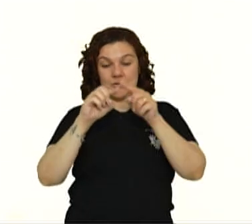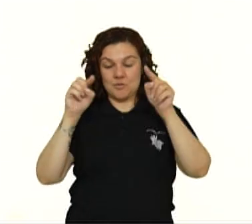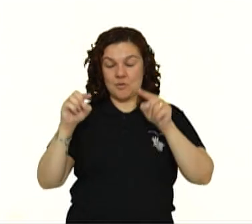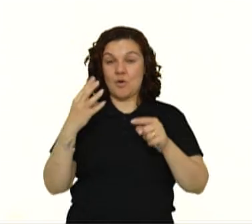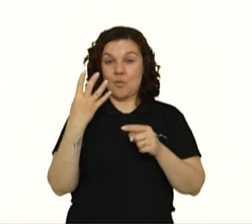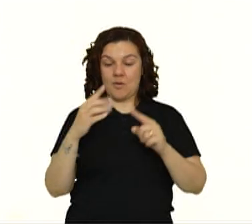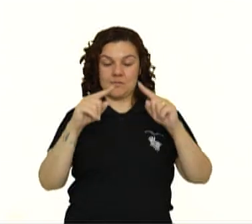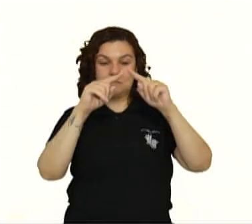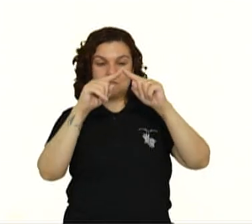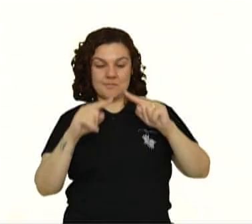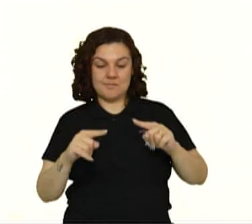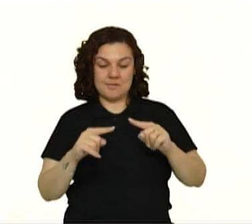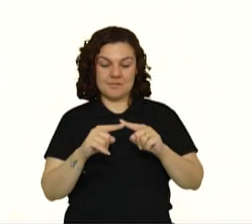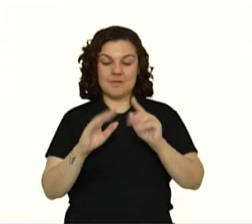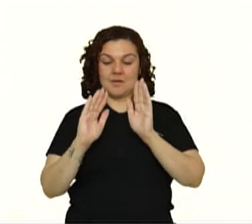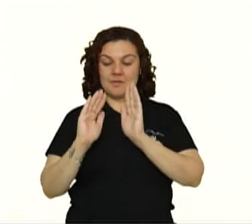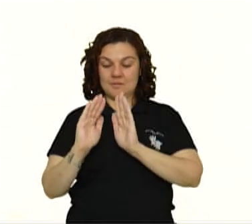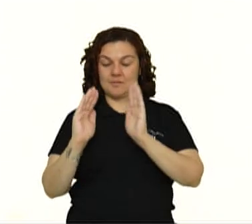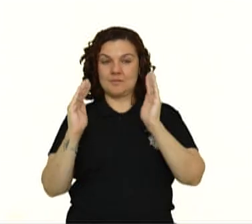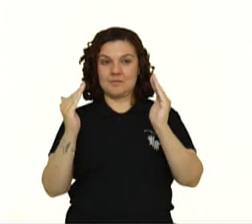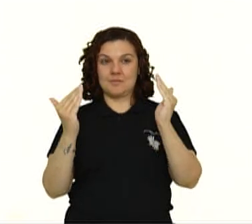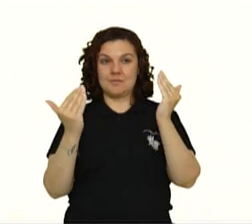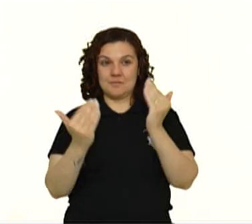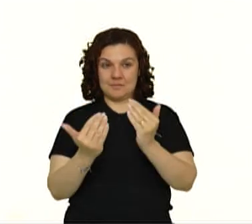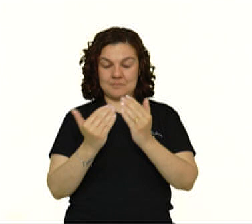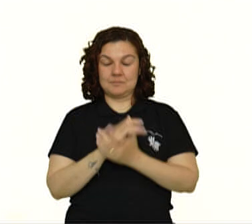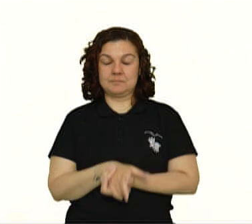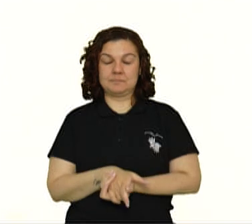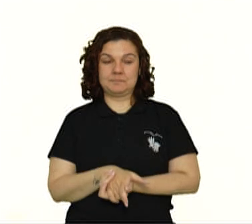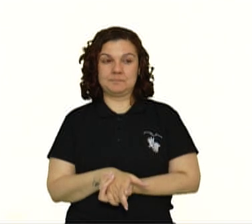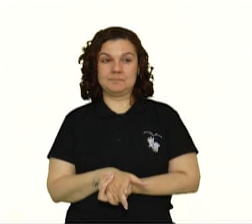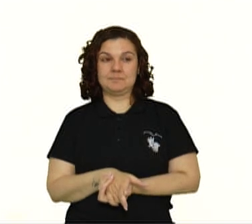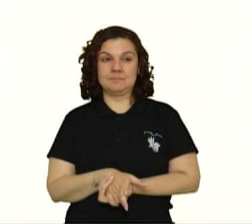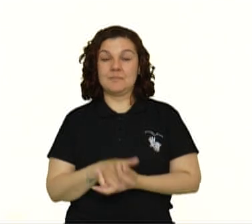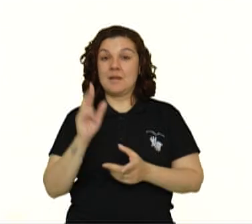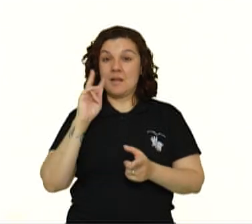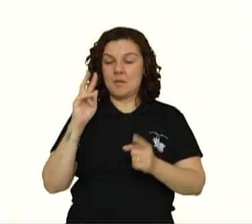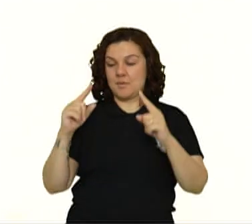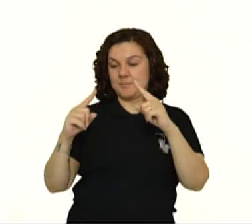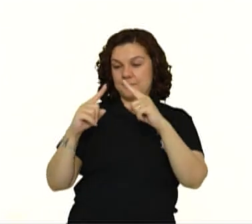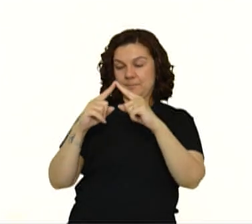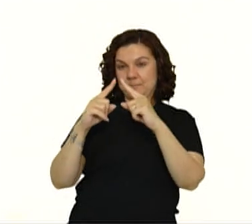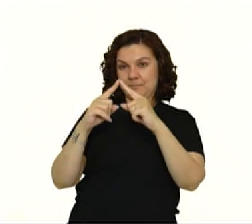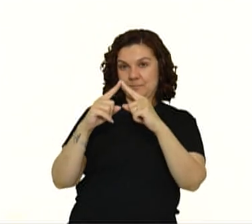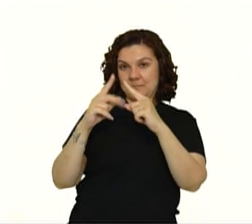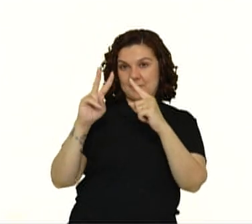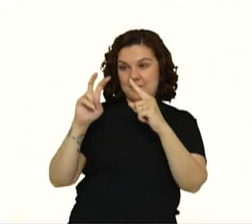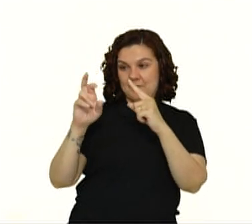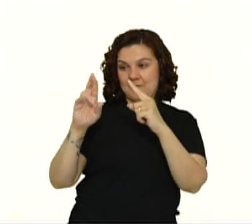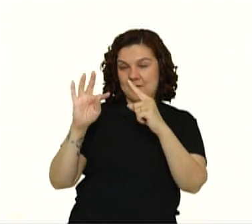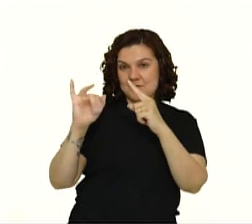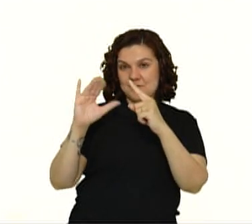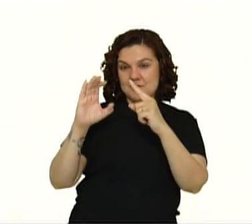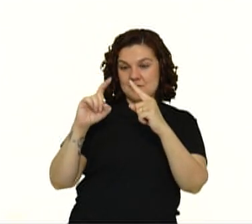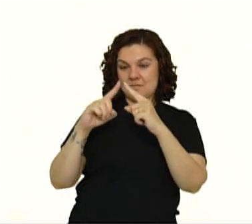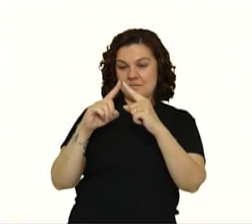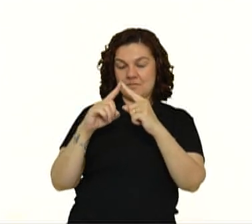em torno de cada um dos seus vértices. Vértice é a pontinha, tá?